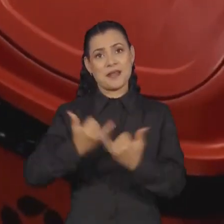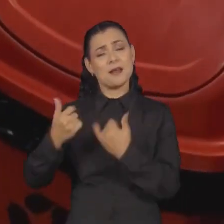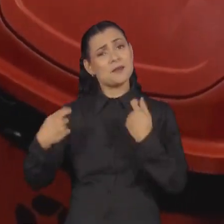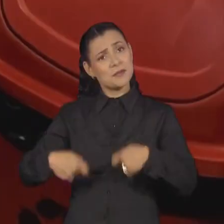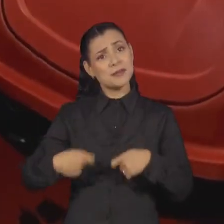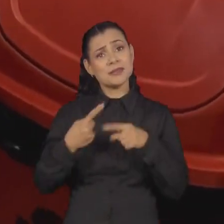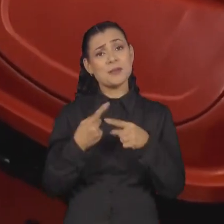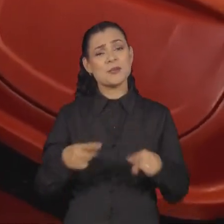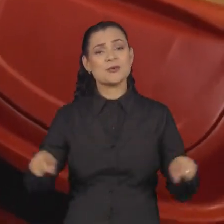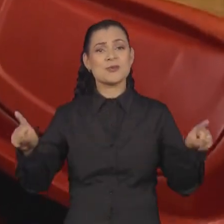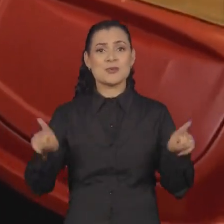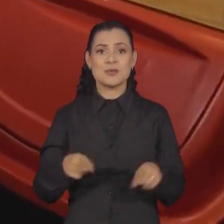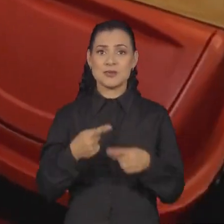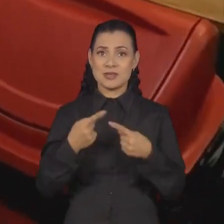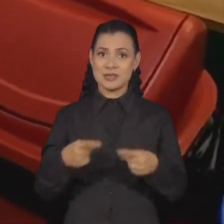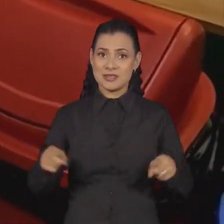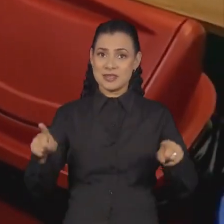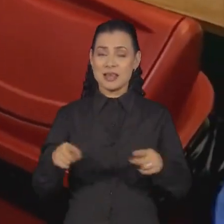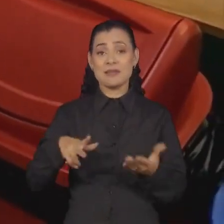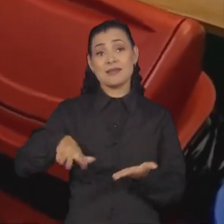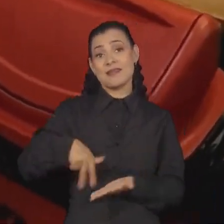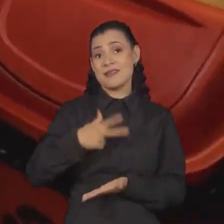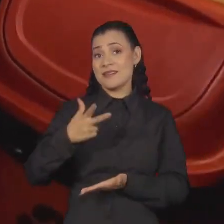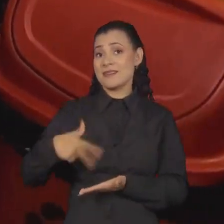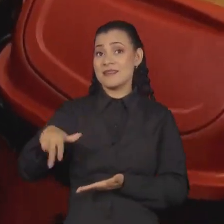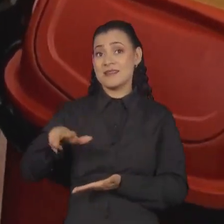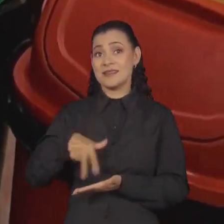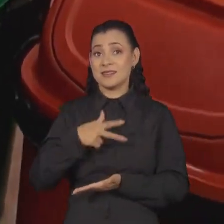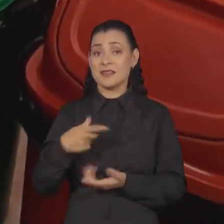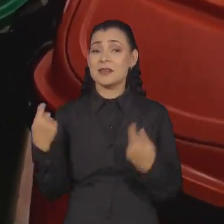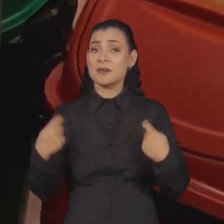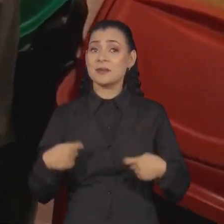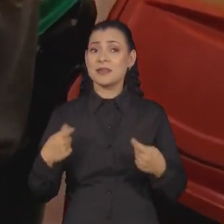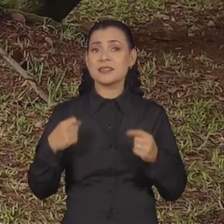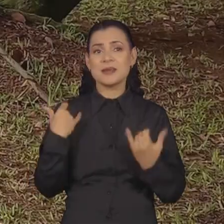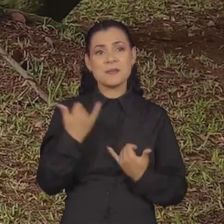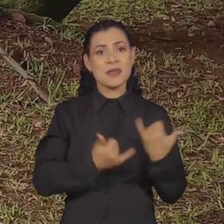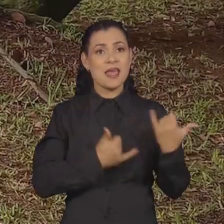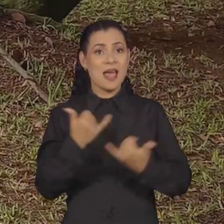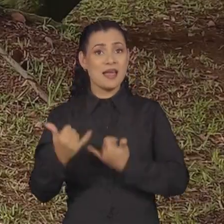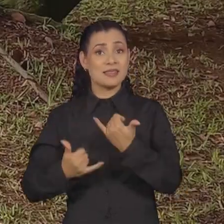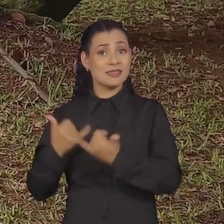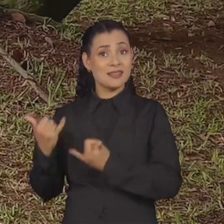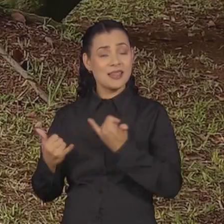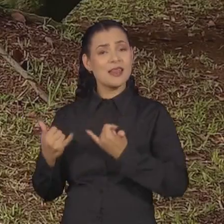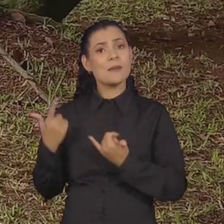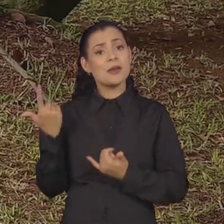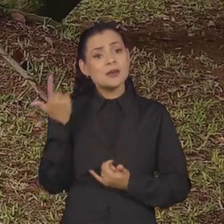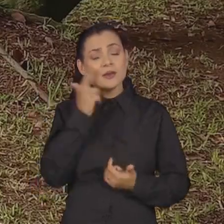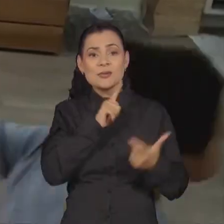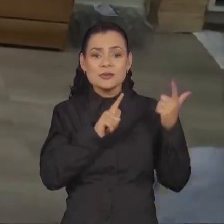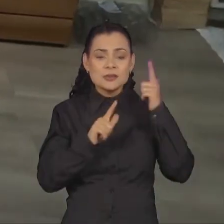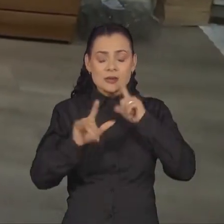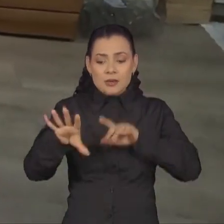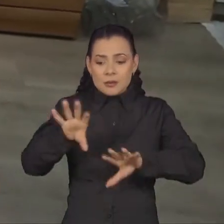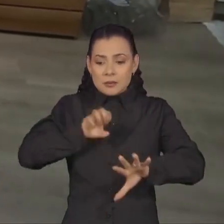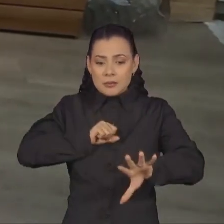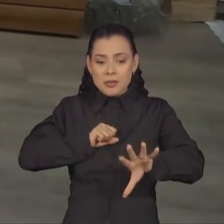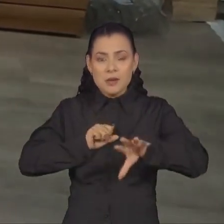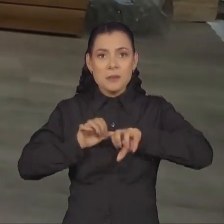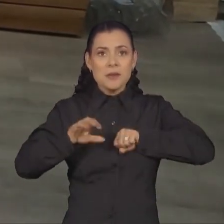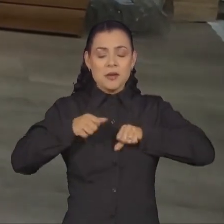muita música, precisa de muita dança, precisa de muita brincadeira para poder internalizar todo